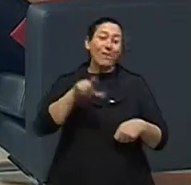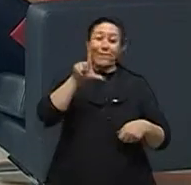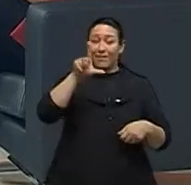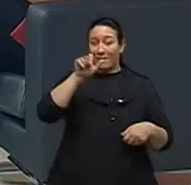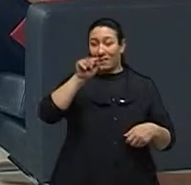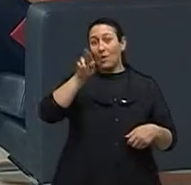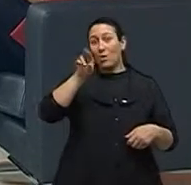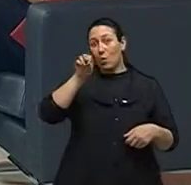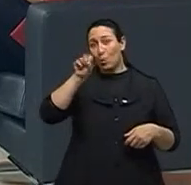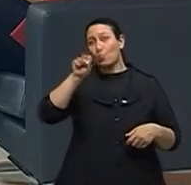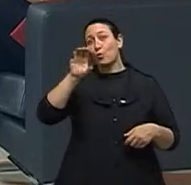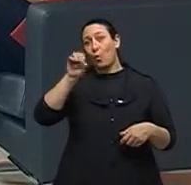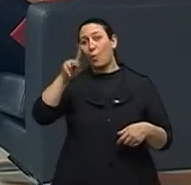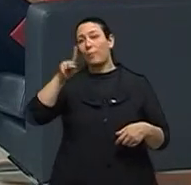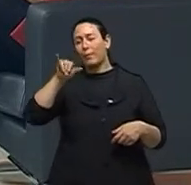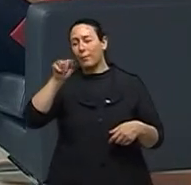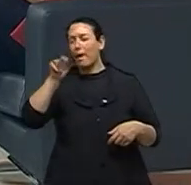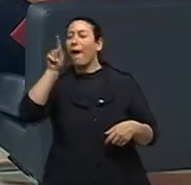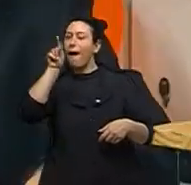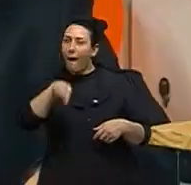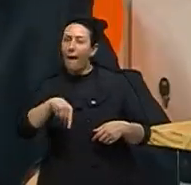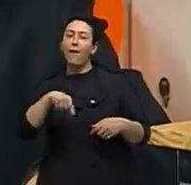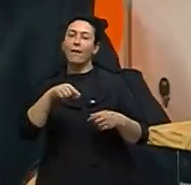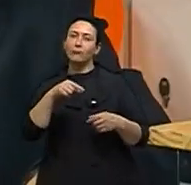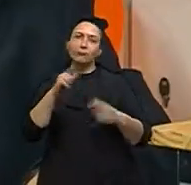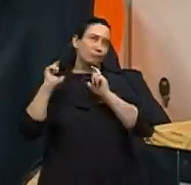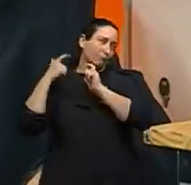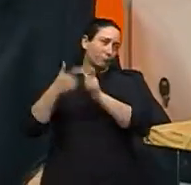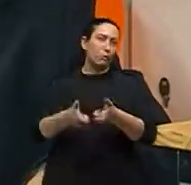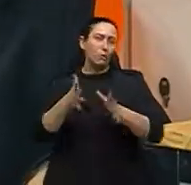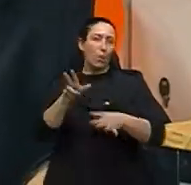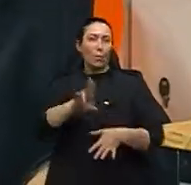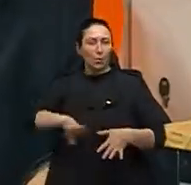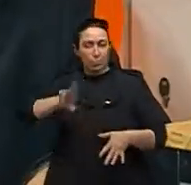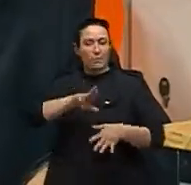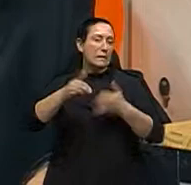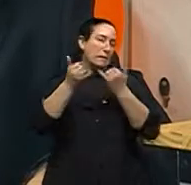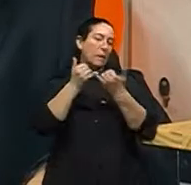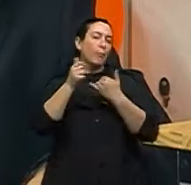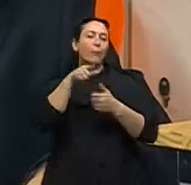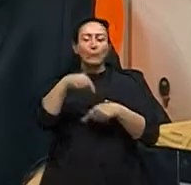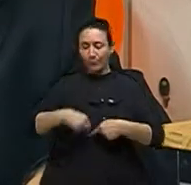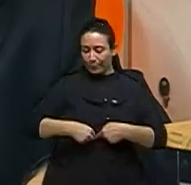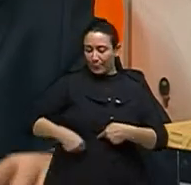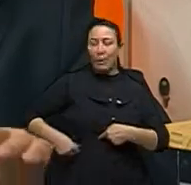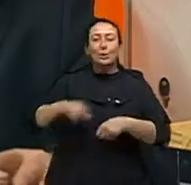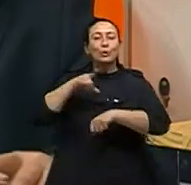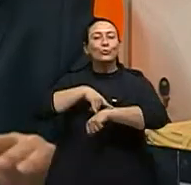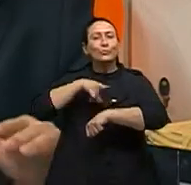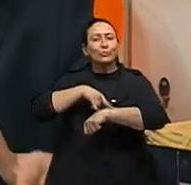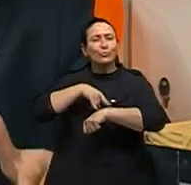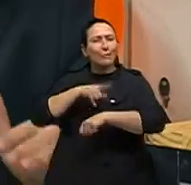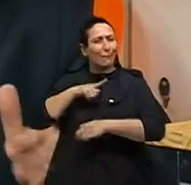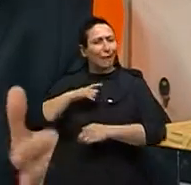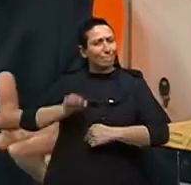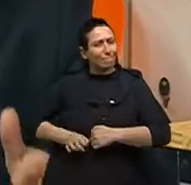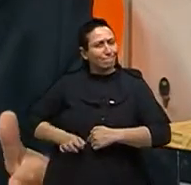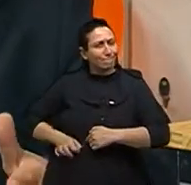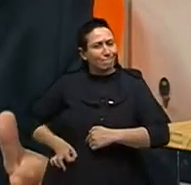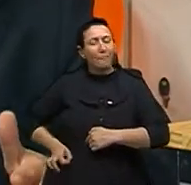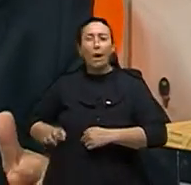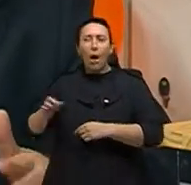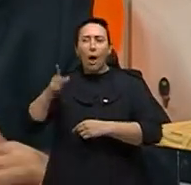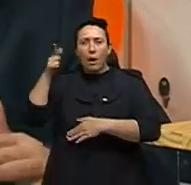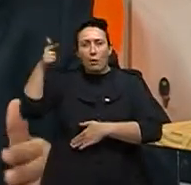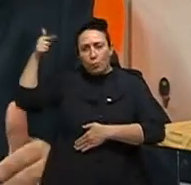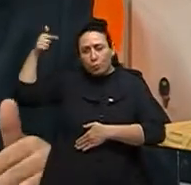convencional tá que é essa que que a gente faz por exemplo paraa vesícula tá eh ela tem uma curva de aprendizado